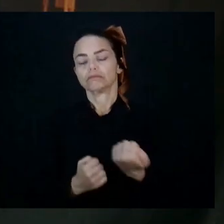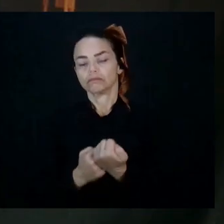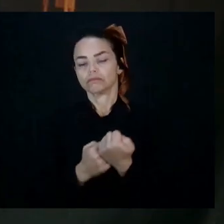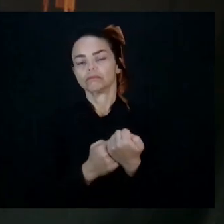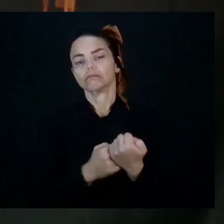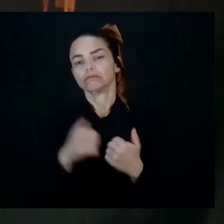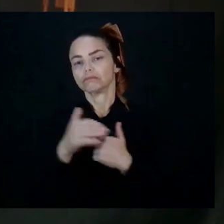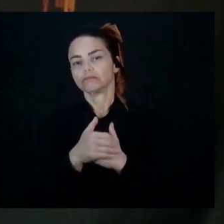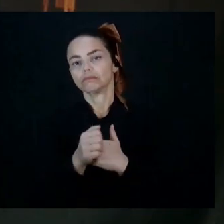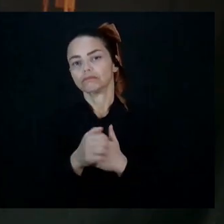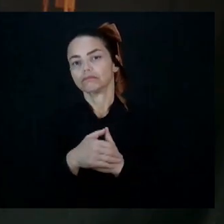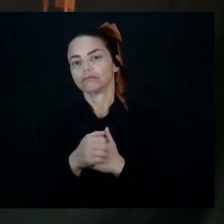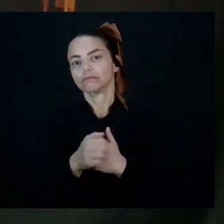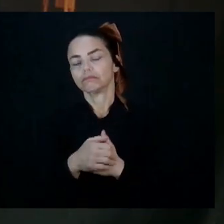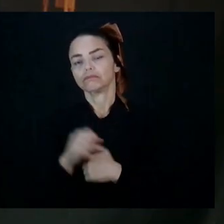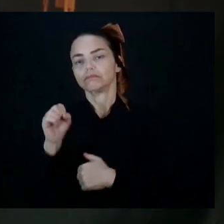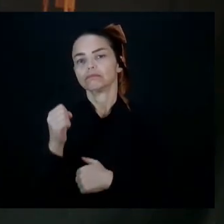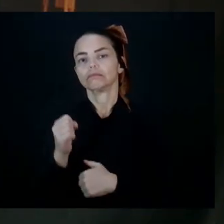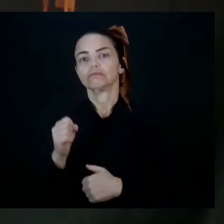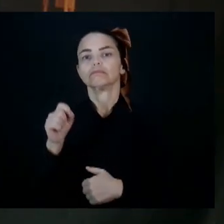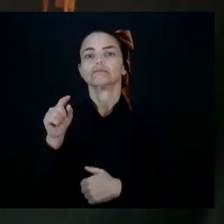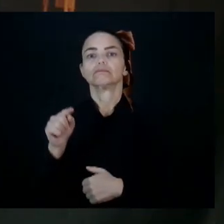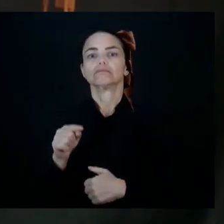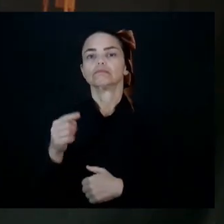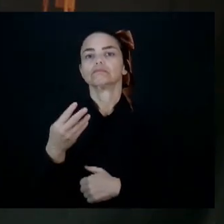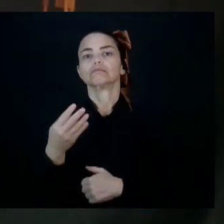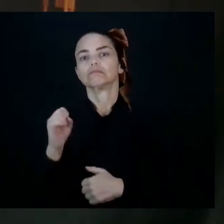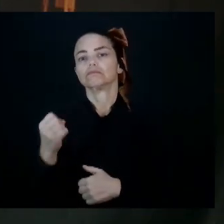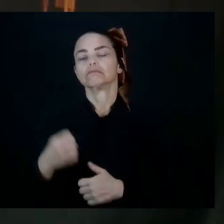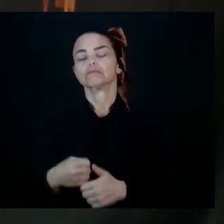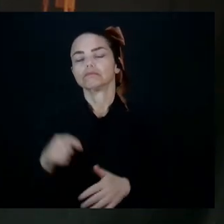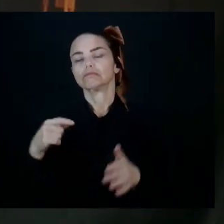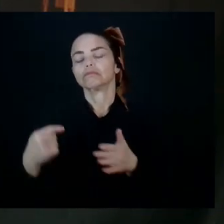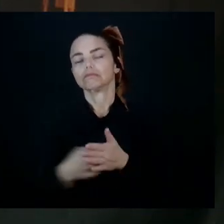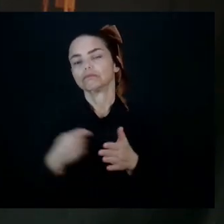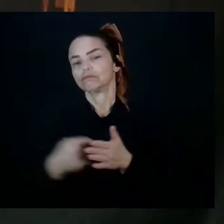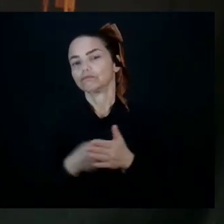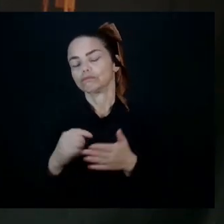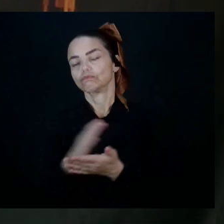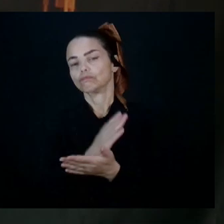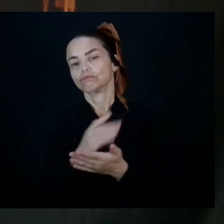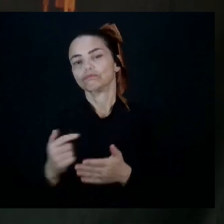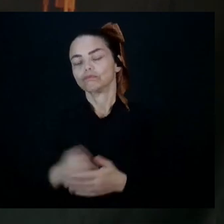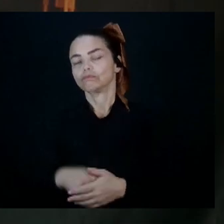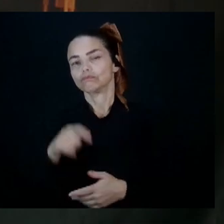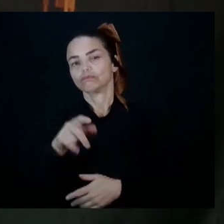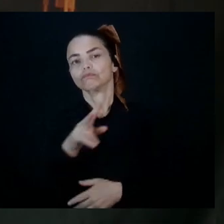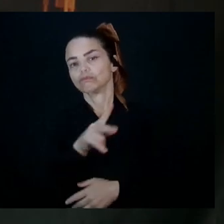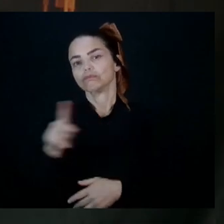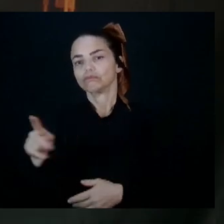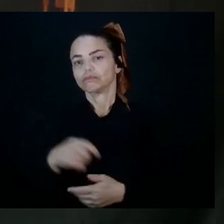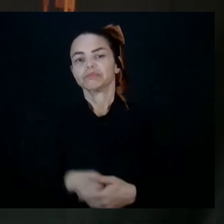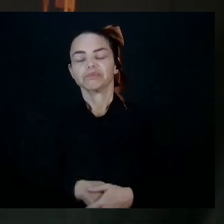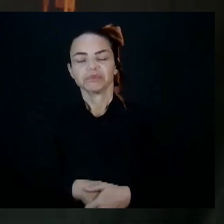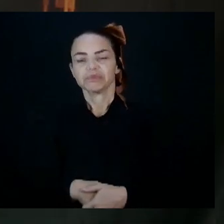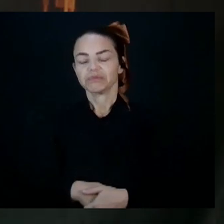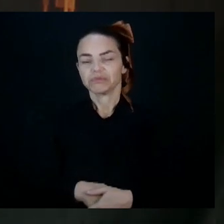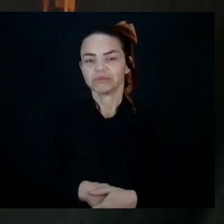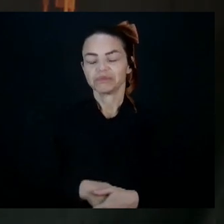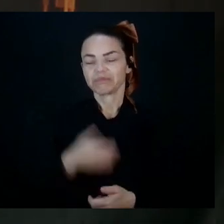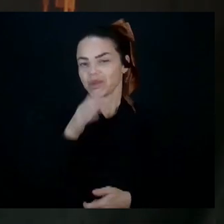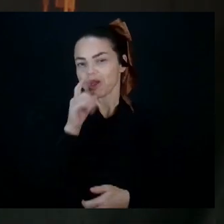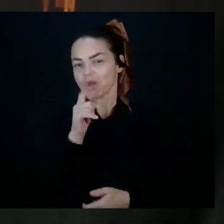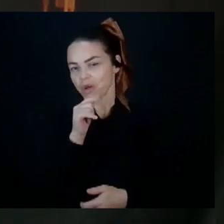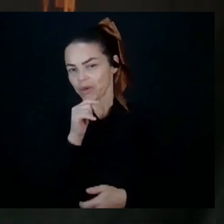acolhimento. Agora, 8h48, vamos para as perguntas, porque temos algumas perguntas para você, professor. Vamos lá, toma a aguinha aí, porque